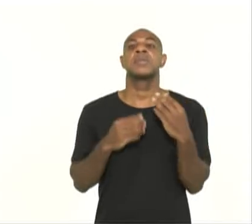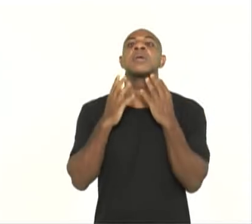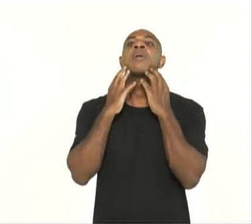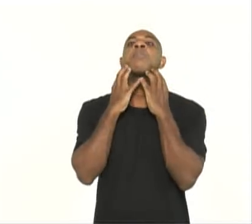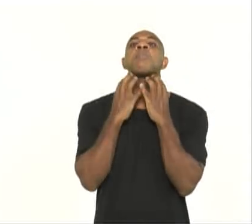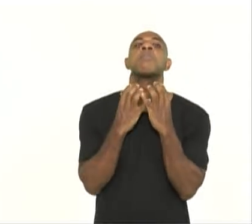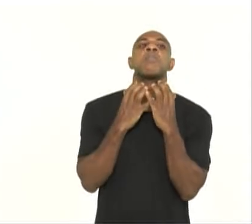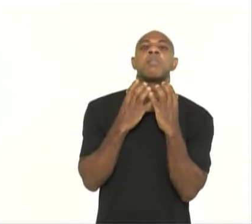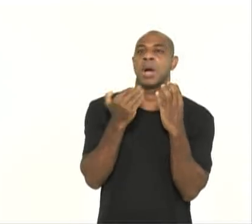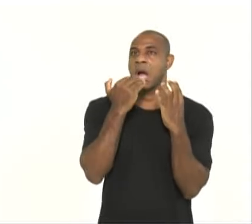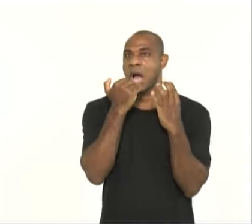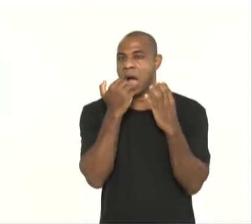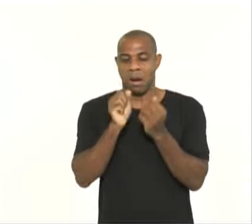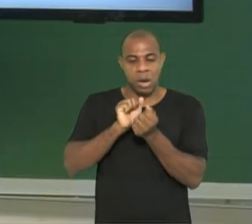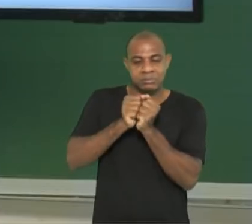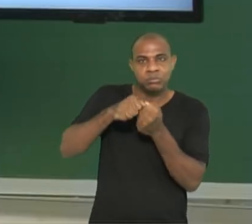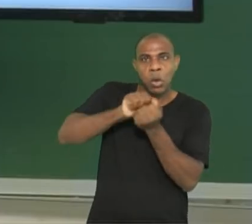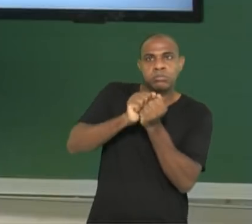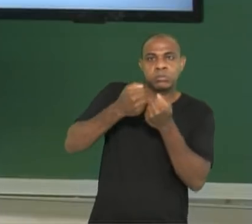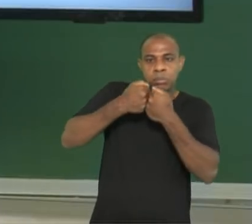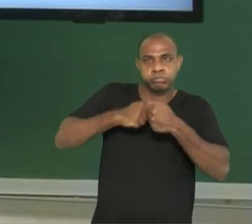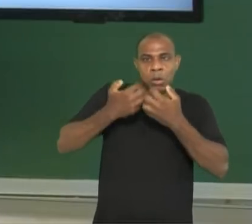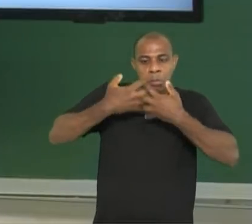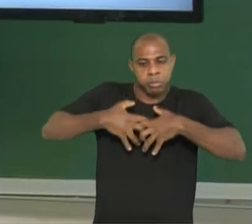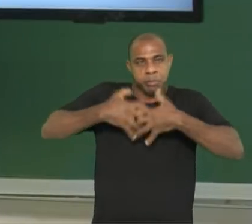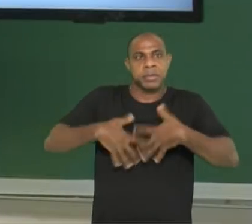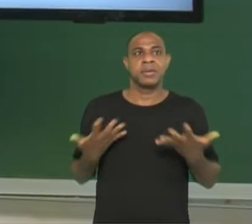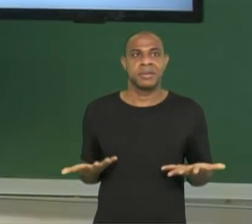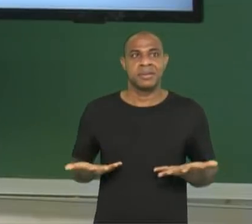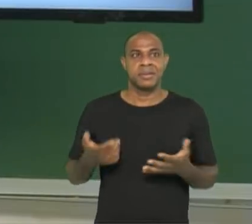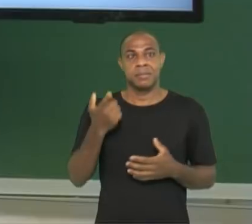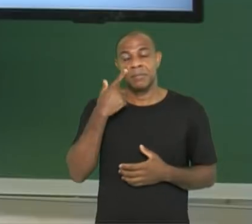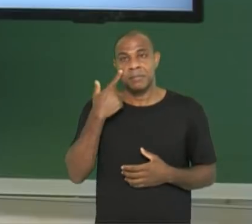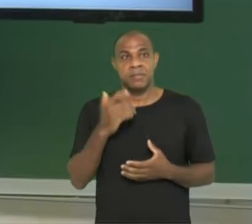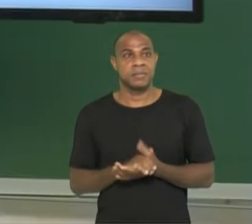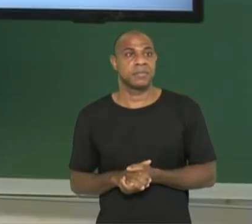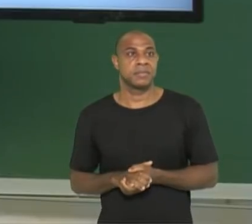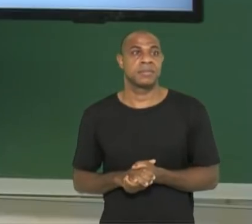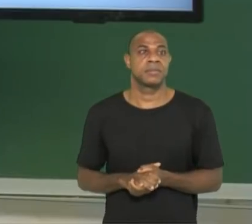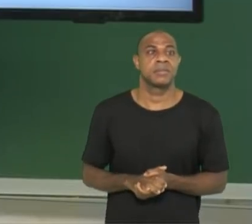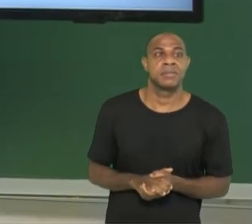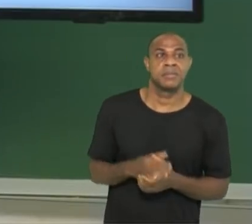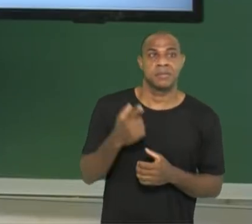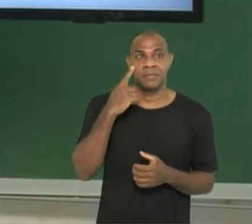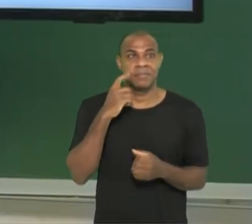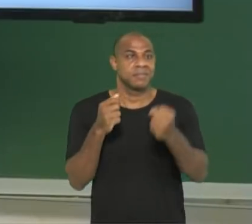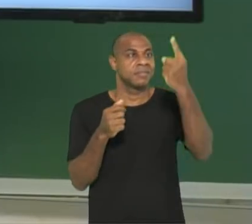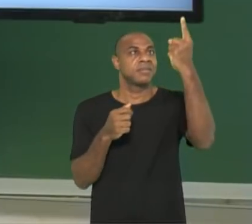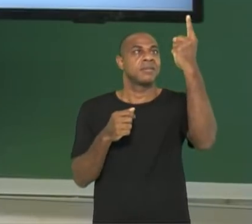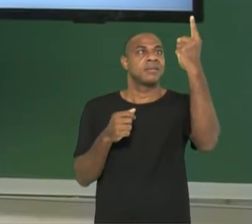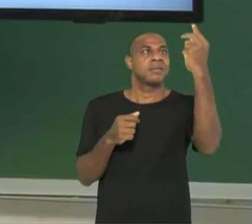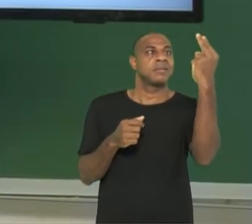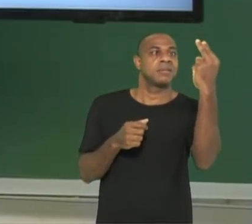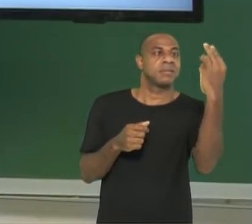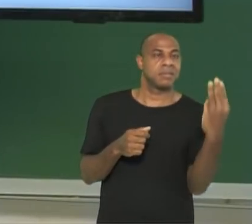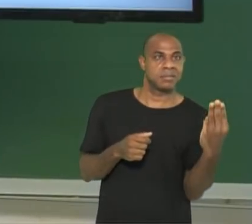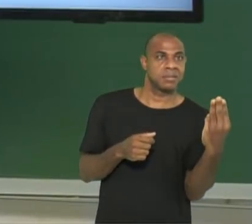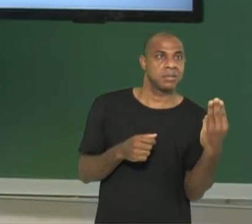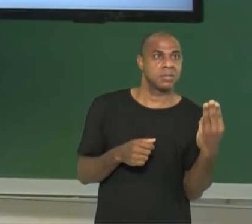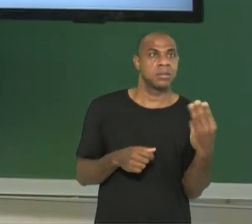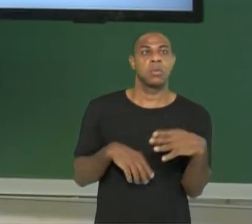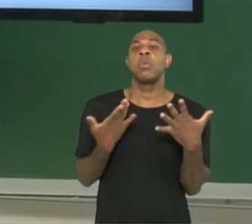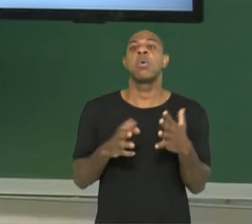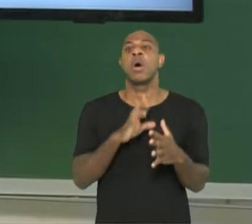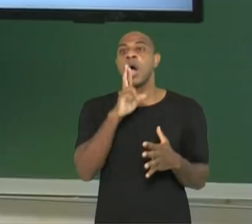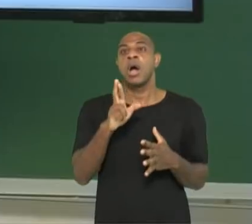que o alimento das aves é triturado. Você vai analisar as alternativas que a gente tem e vai me dizer qual delas está